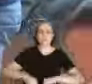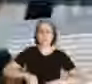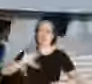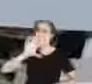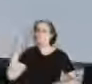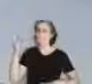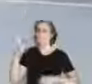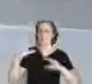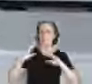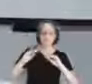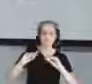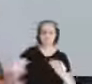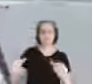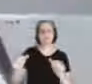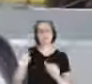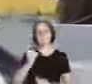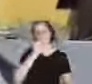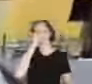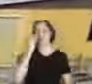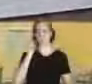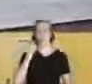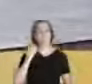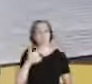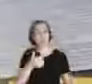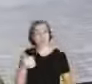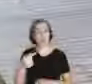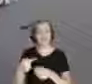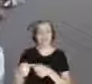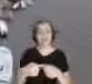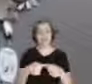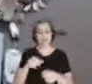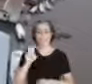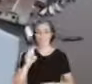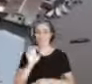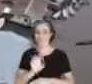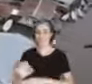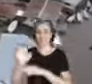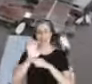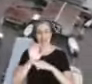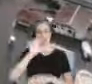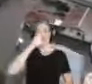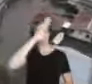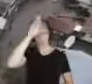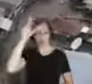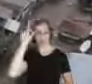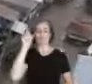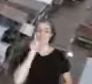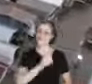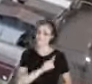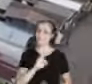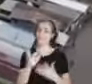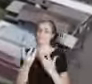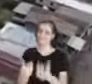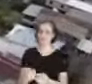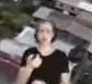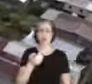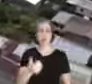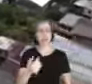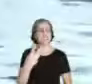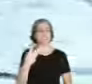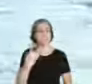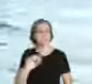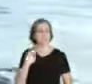Os recursos vão beneficiar 21 cidades de 5 estados. O Amazonas, que sofre com inundações, já recebeu quase 30 milhões